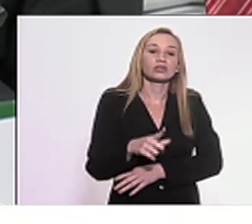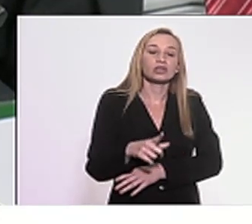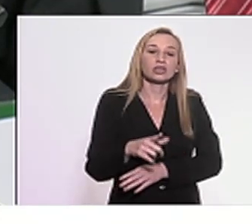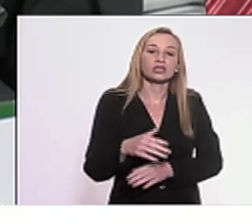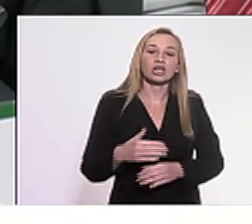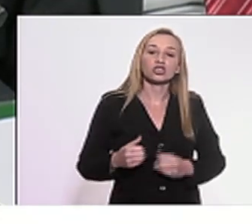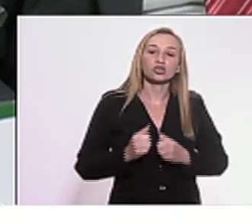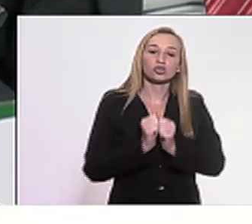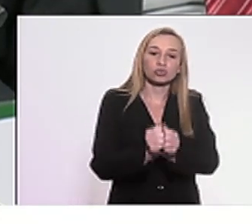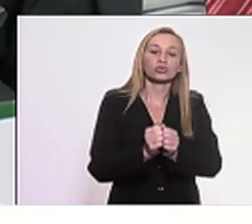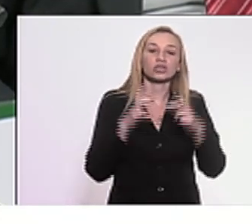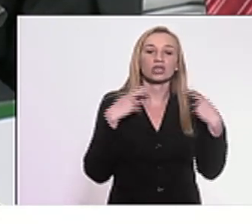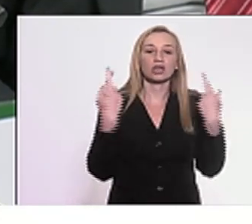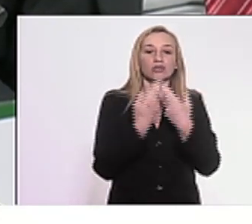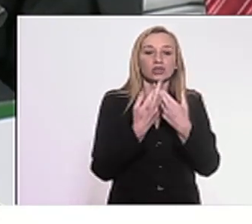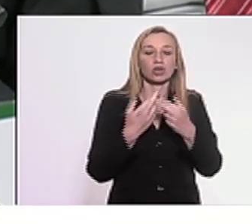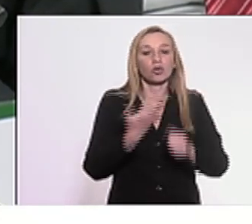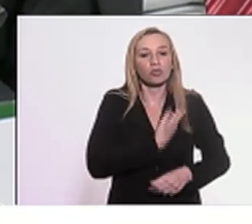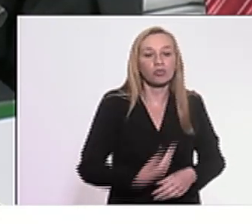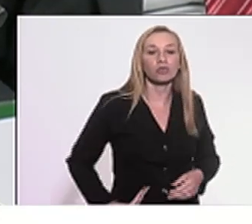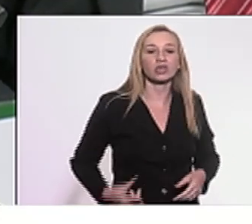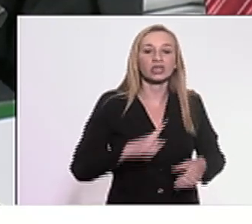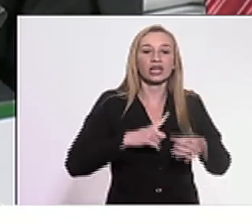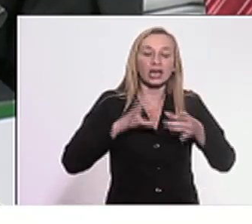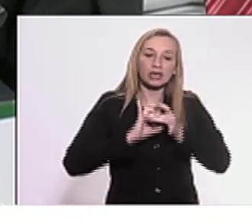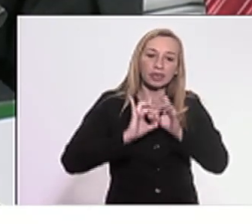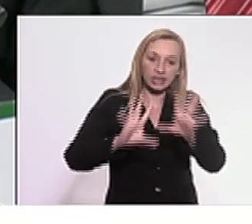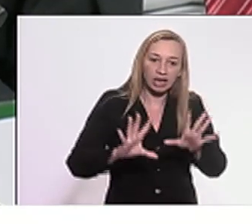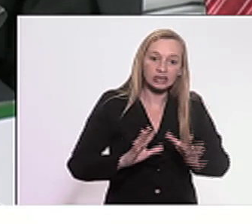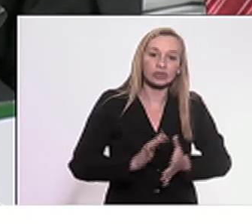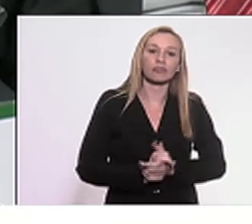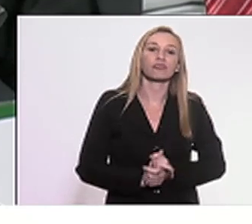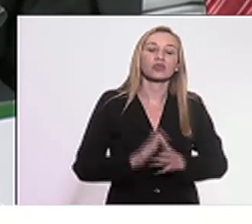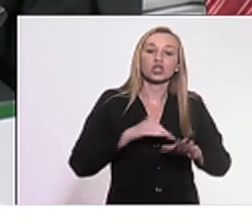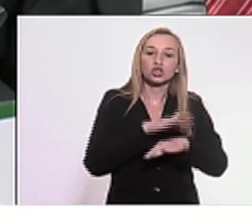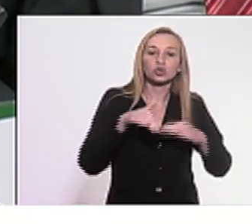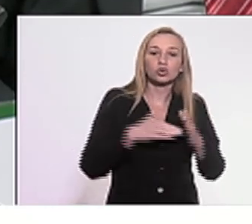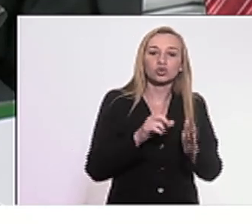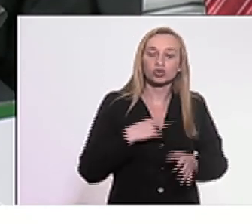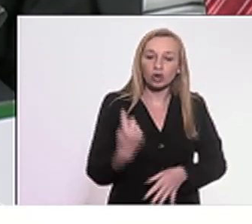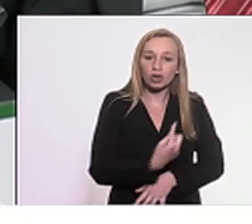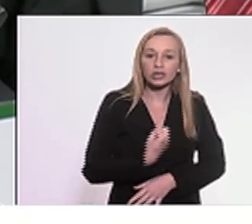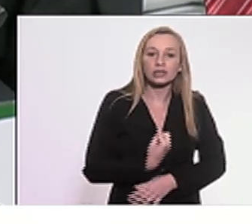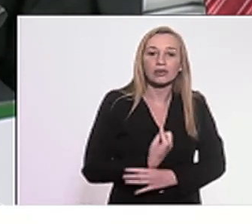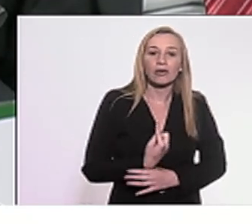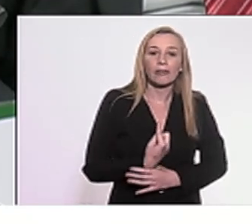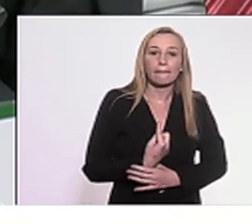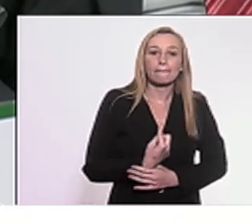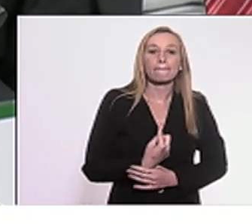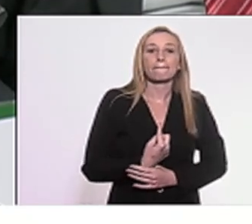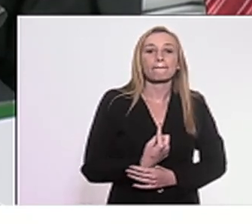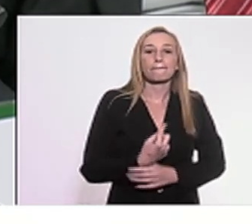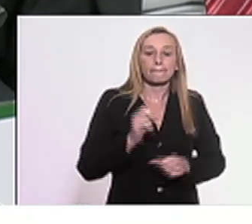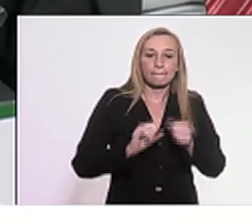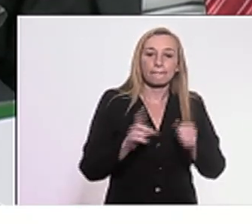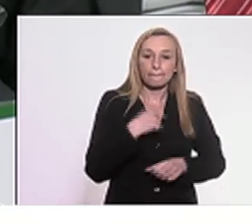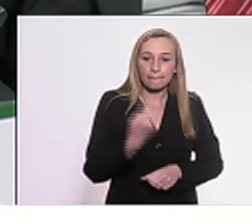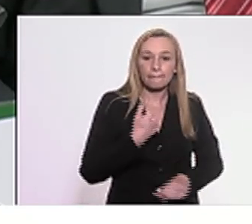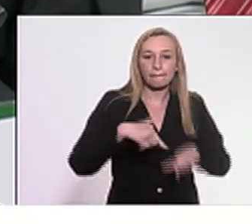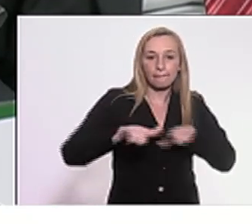de segurança que nos permitiu ter a liberdade, garante a liberdade de todos nós, né, de exercermos nossa